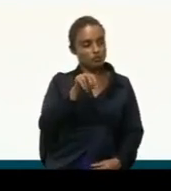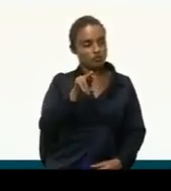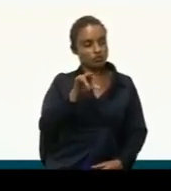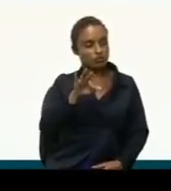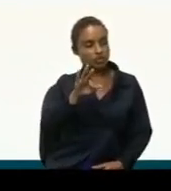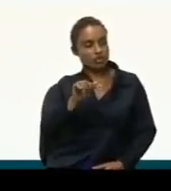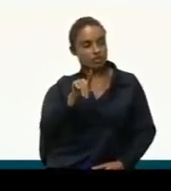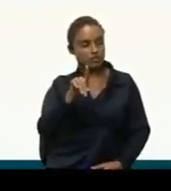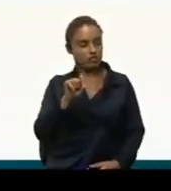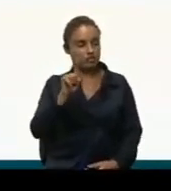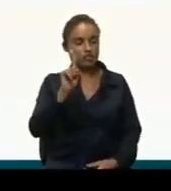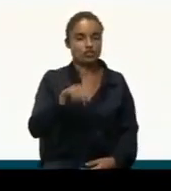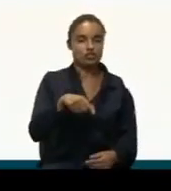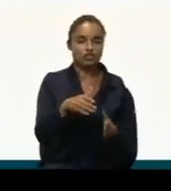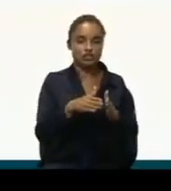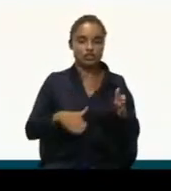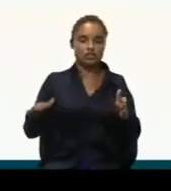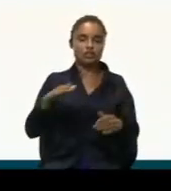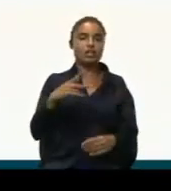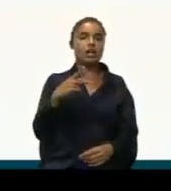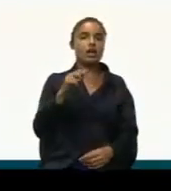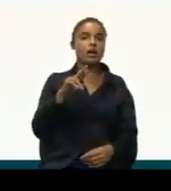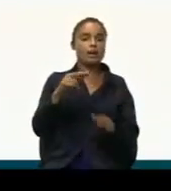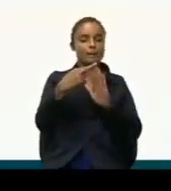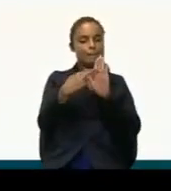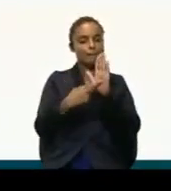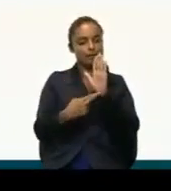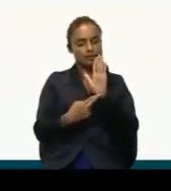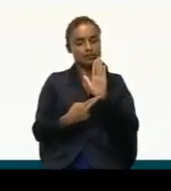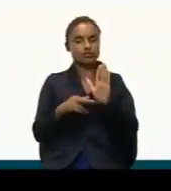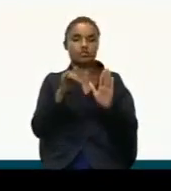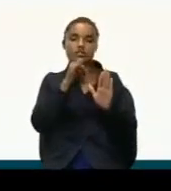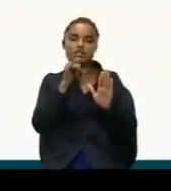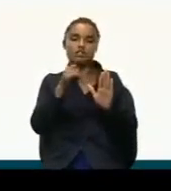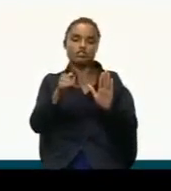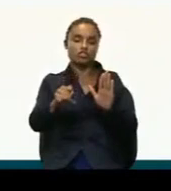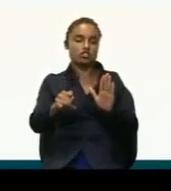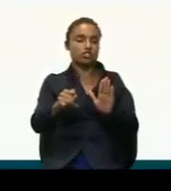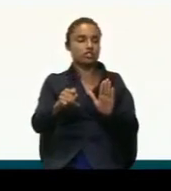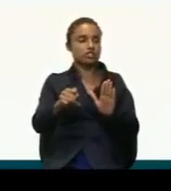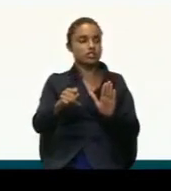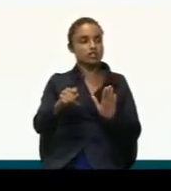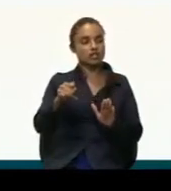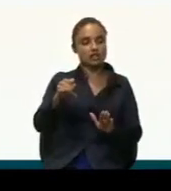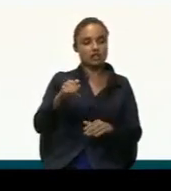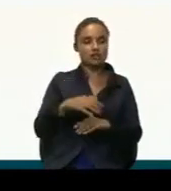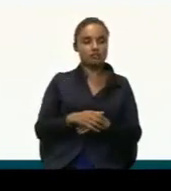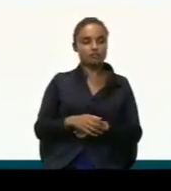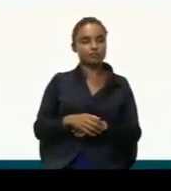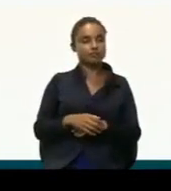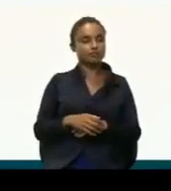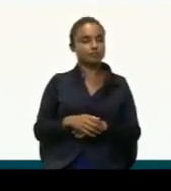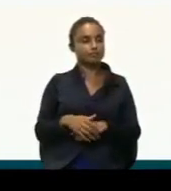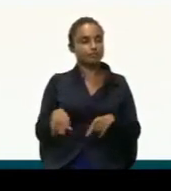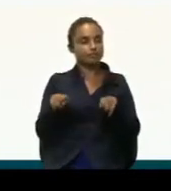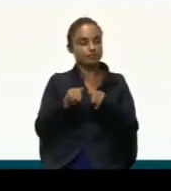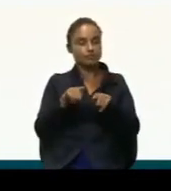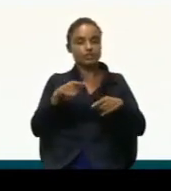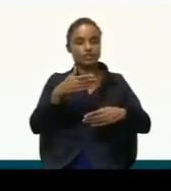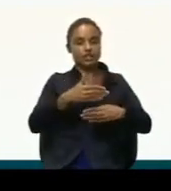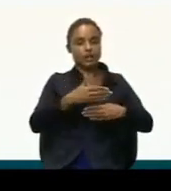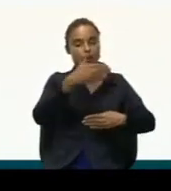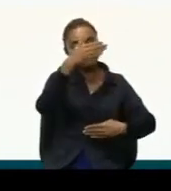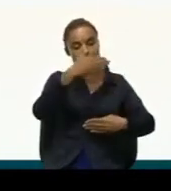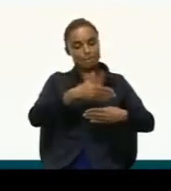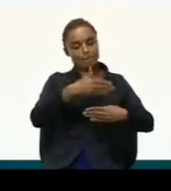escritório, padrão de energia elétrica, água, importante colocar também, e o portão. Portão de obra geralmente 4 metros,